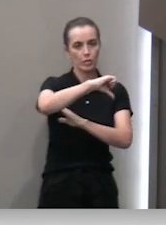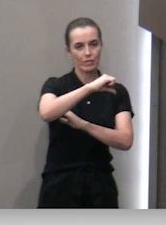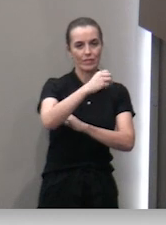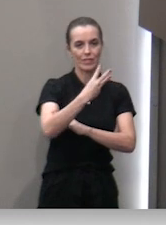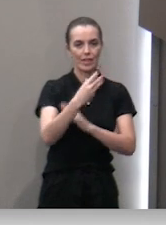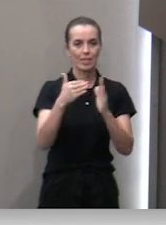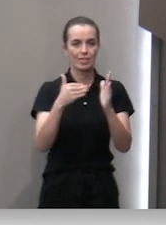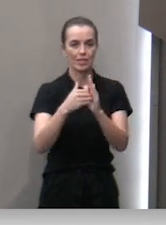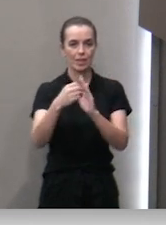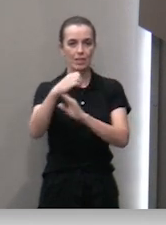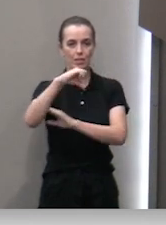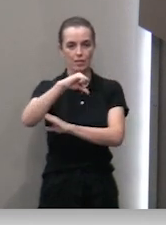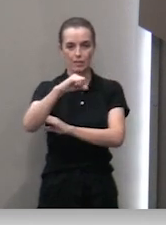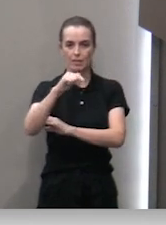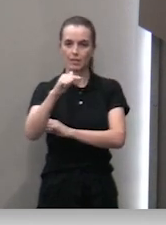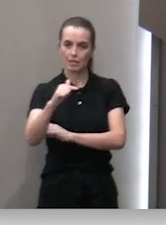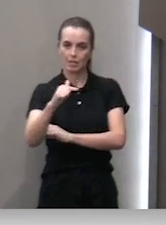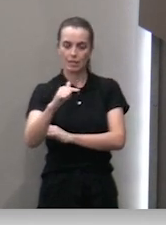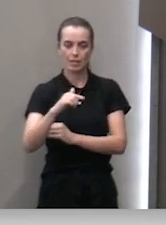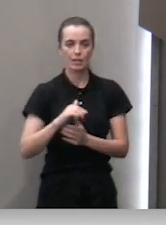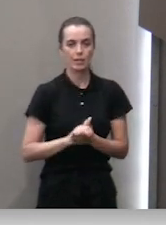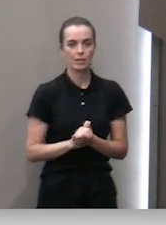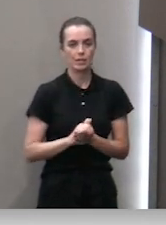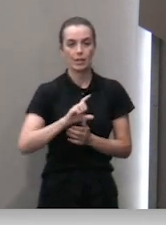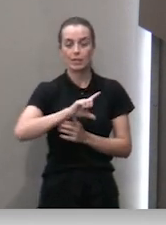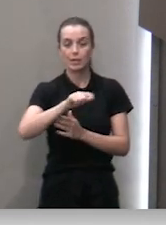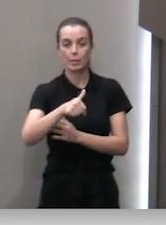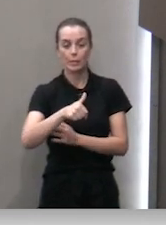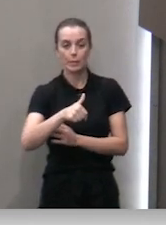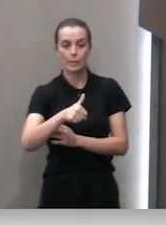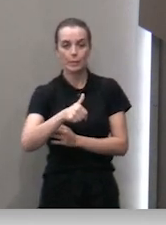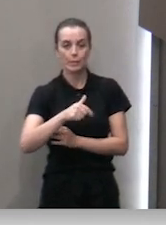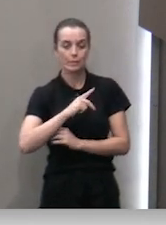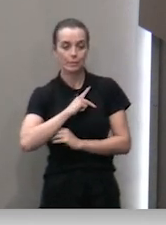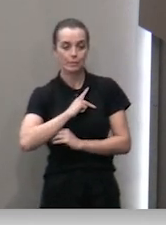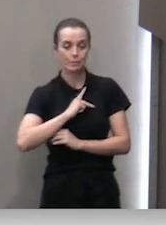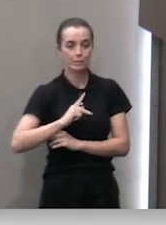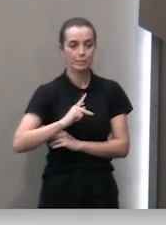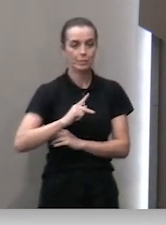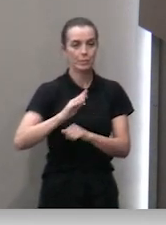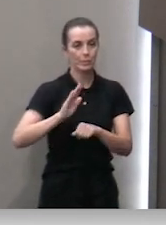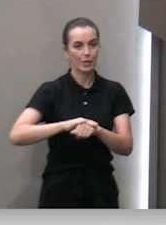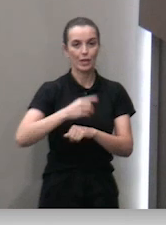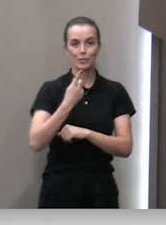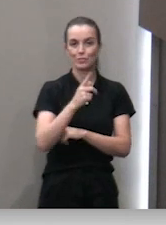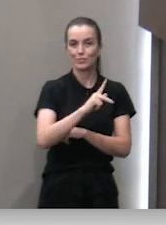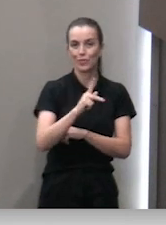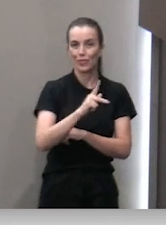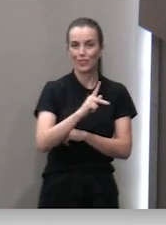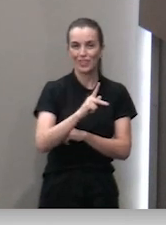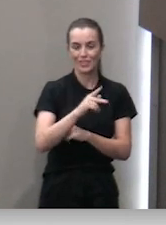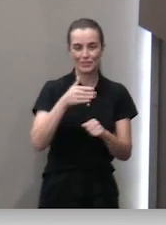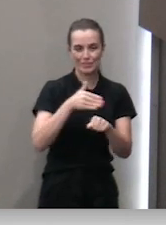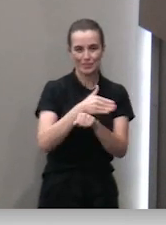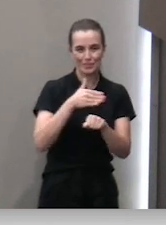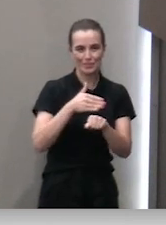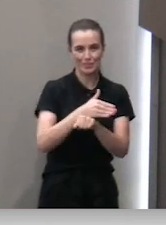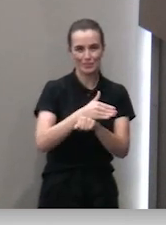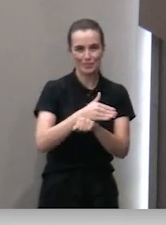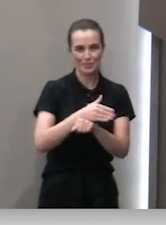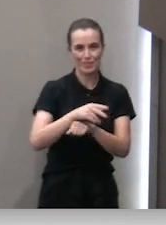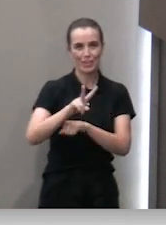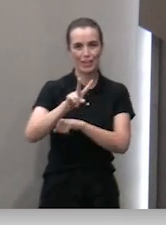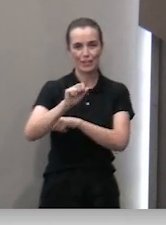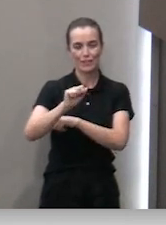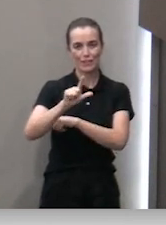até 97. Em sequência, nós tivemos mais um professor dentro do nosso sindicato, que é o